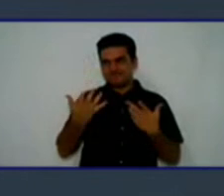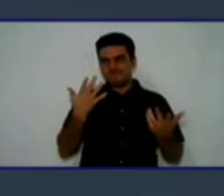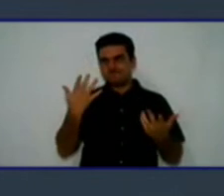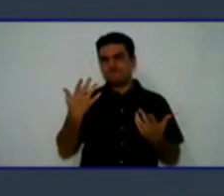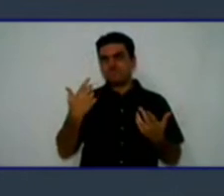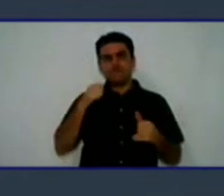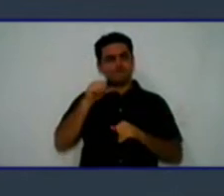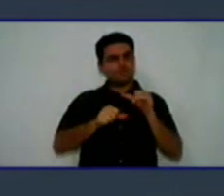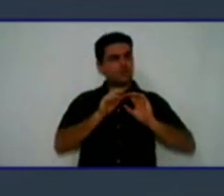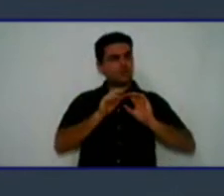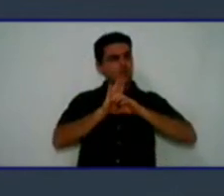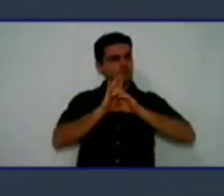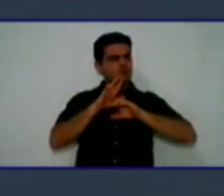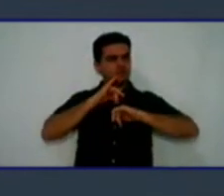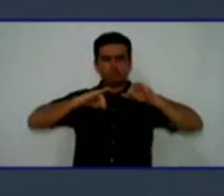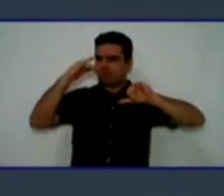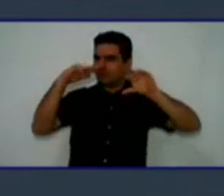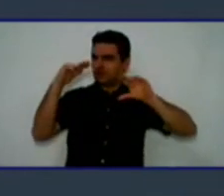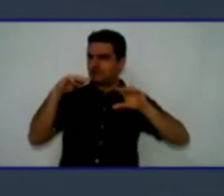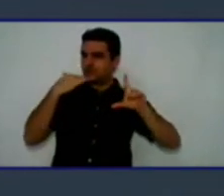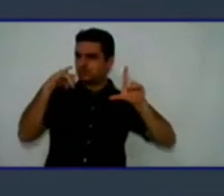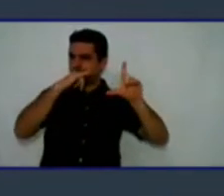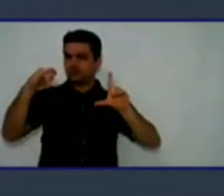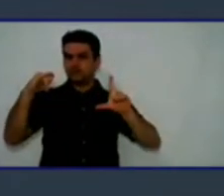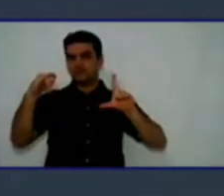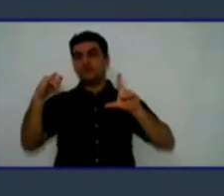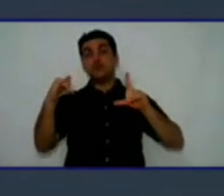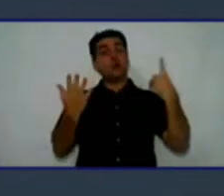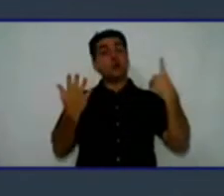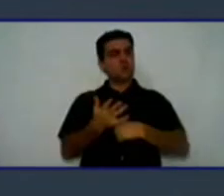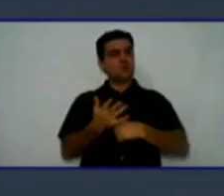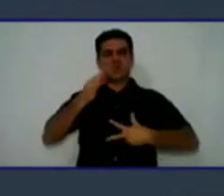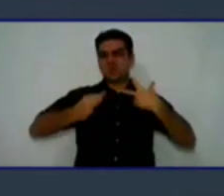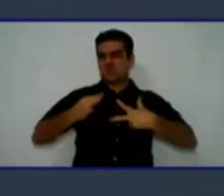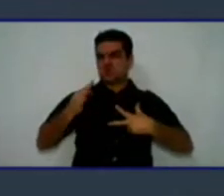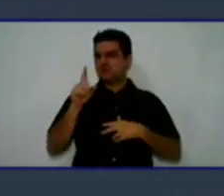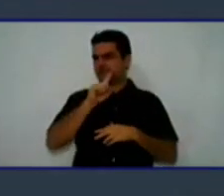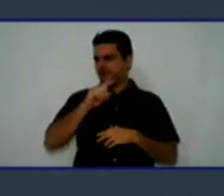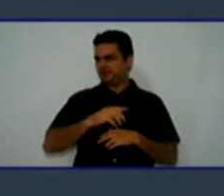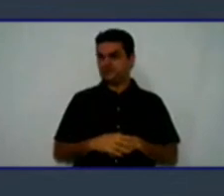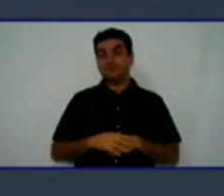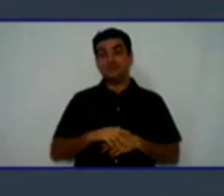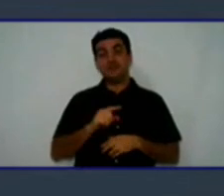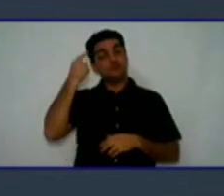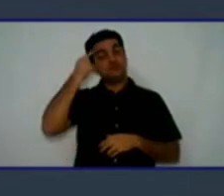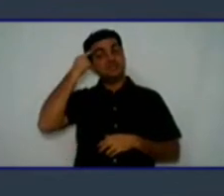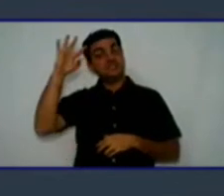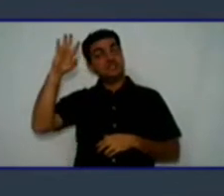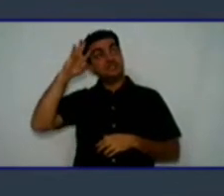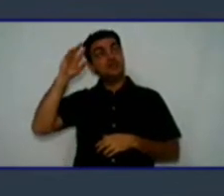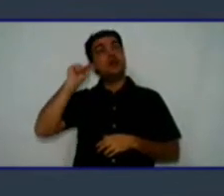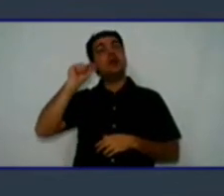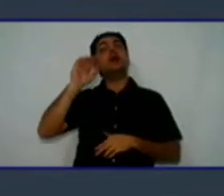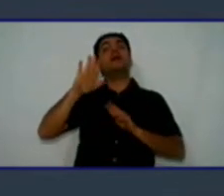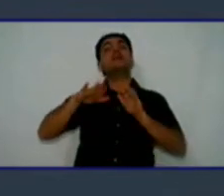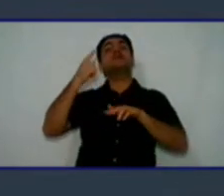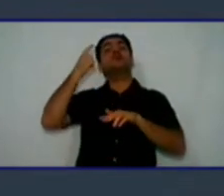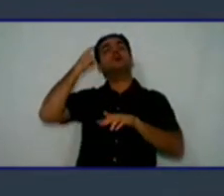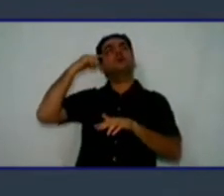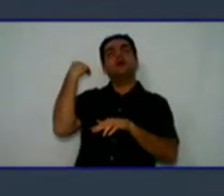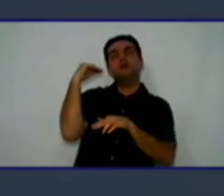o conceito de propaganda por meio de uma ficção jurídica, negando esse caráter àquele que